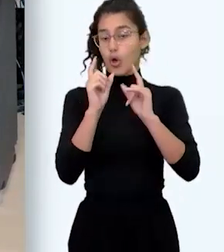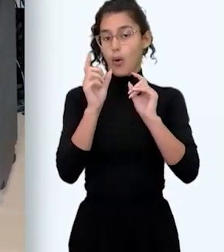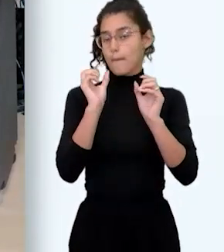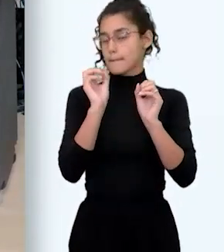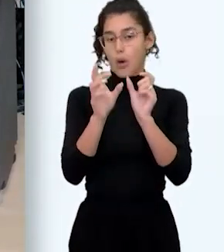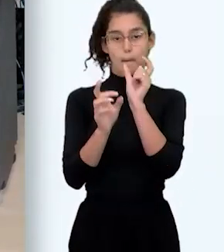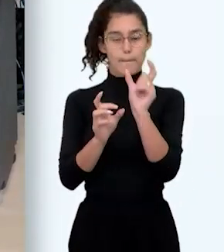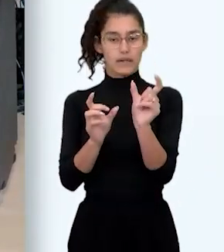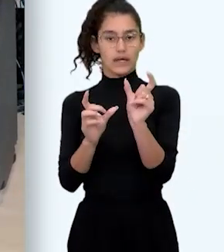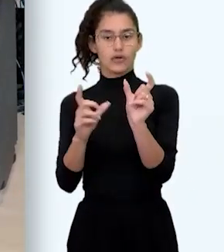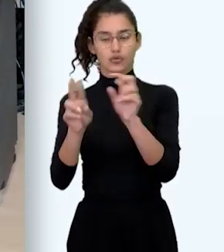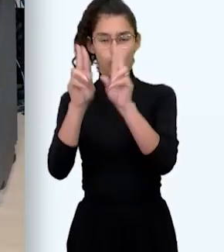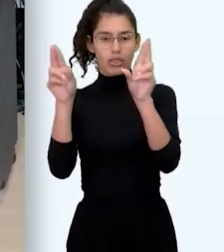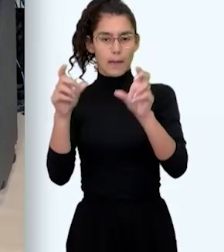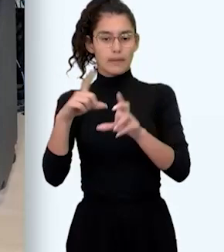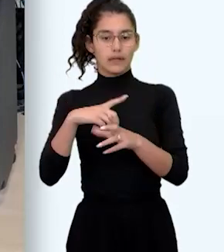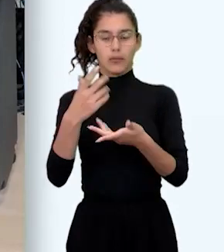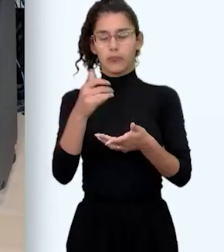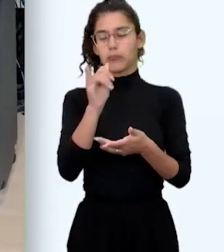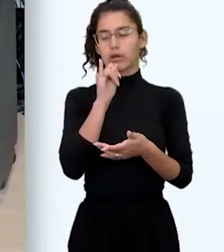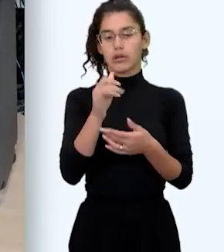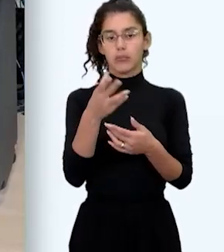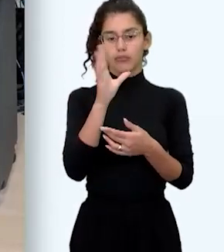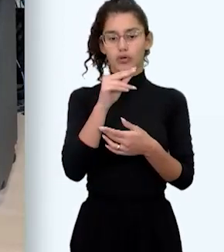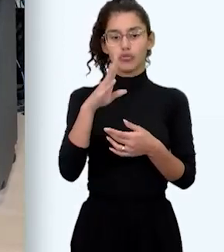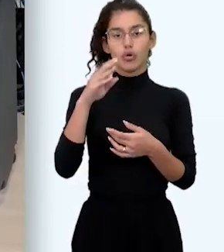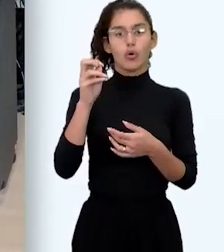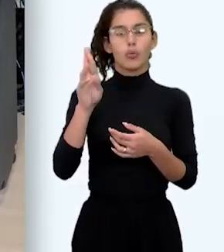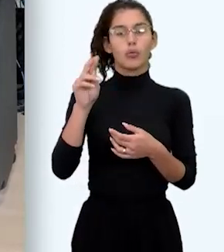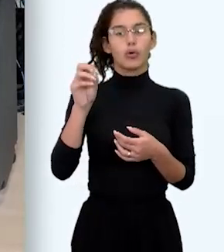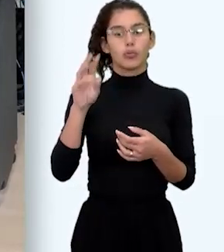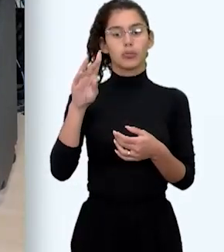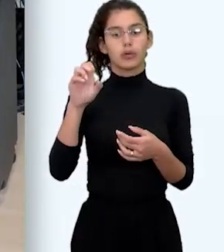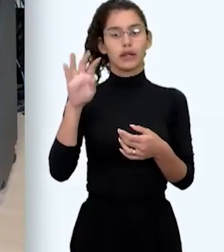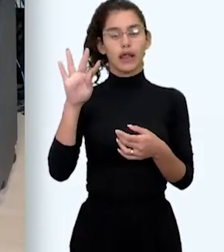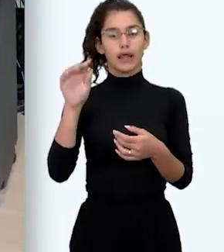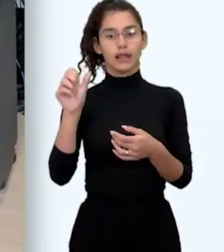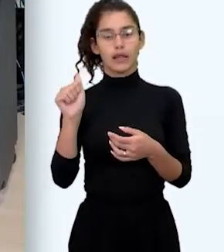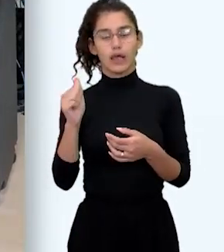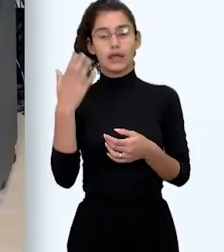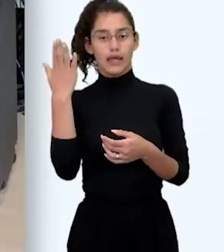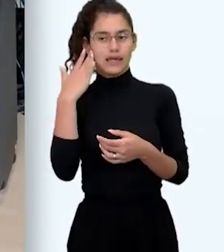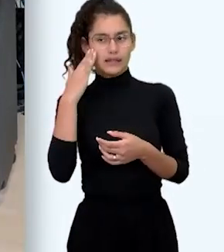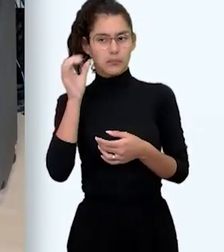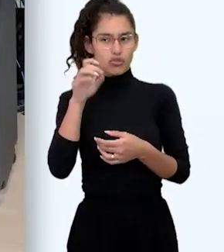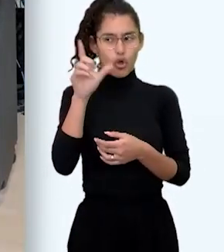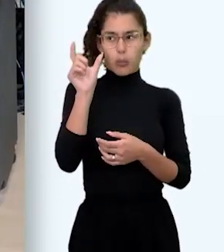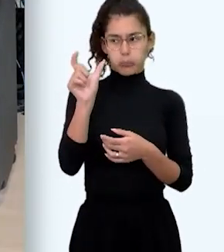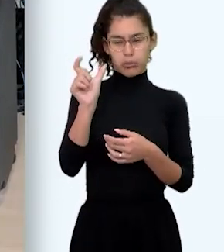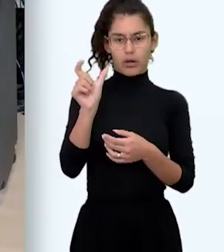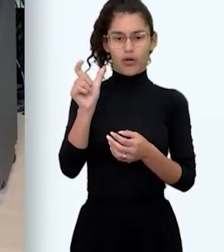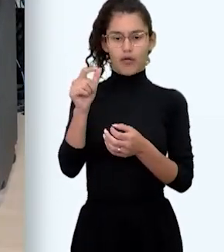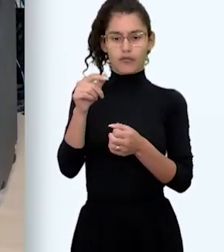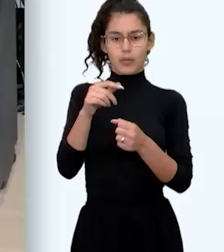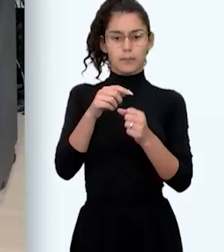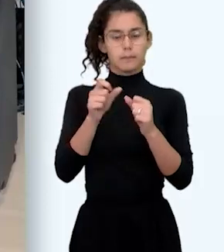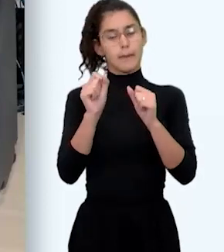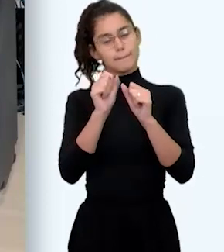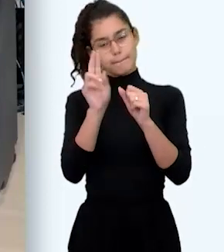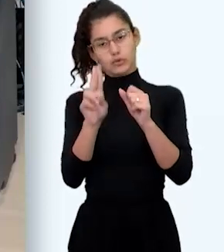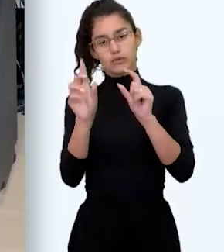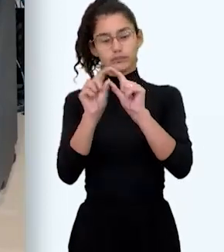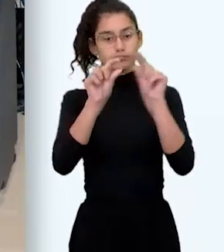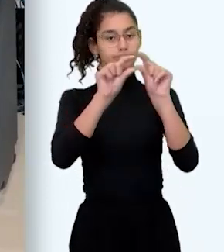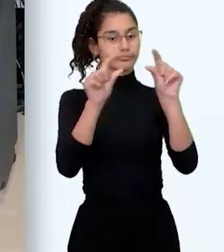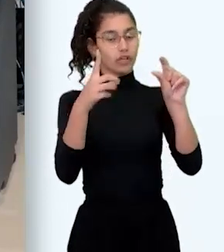naquele assunto. Sim. Né? Então, vamos supor, você falou sobre borboletas, e a pessoa está interessada sobre borboletas, ele vai tirar lá um trechinho de